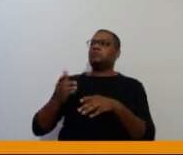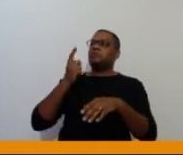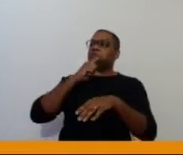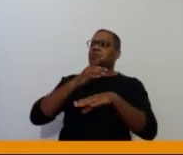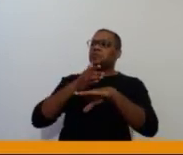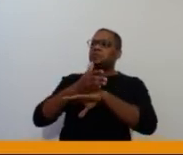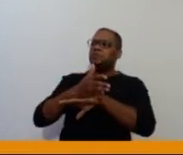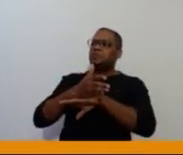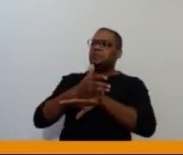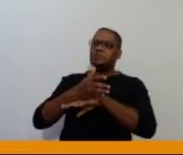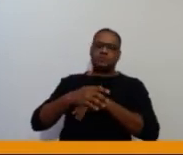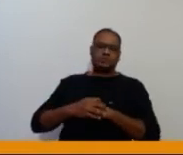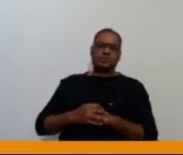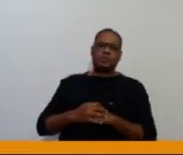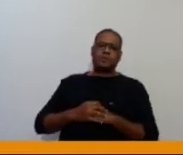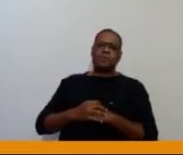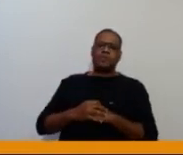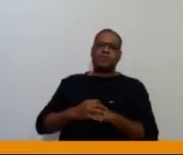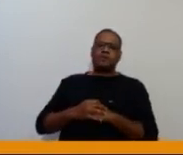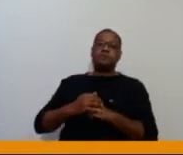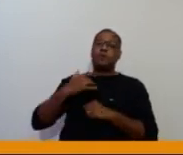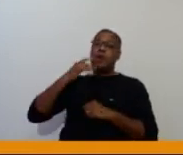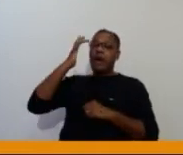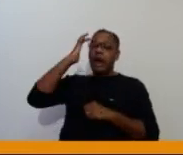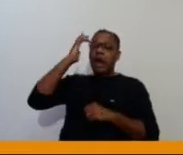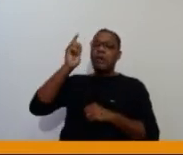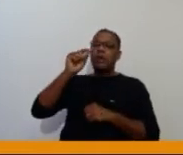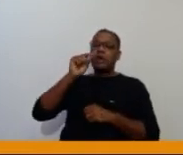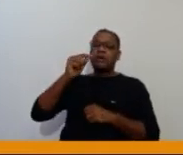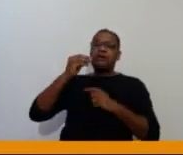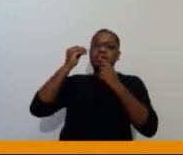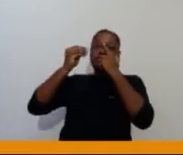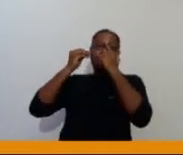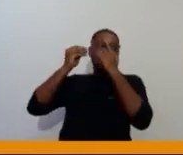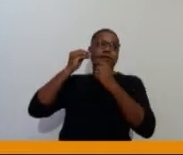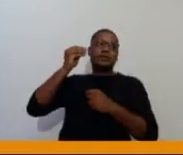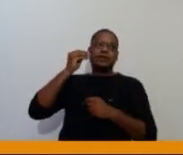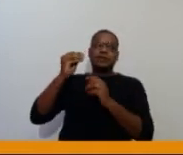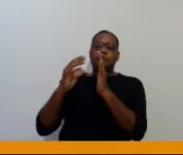eu acredito que a gente ainda está experimentando esse modelo.